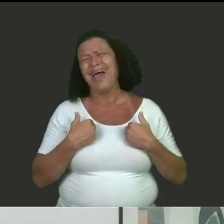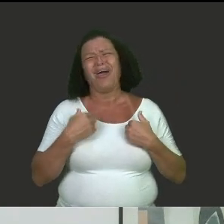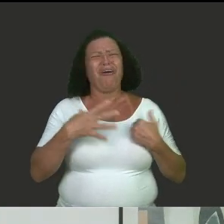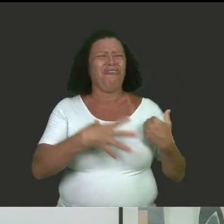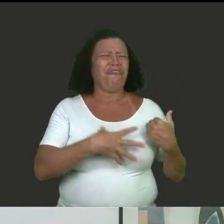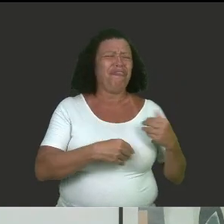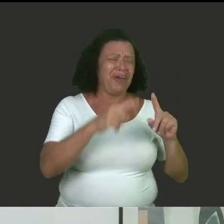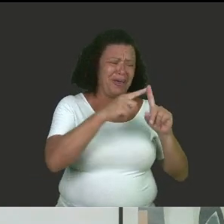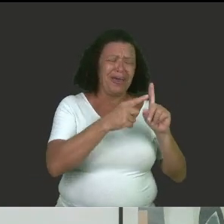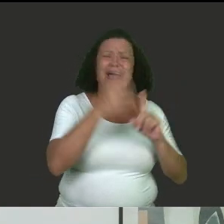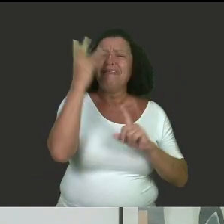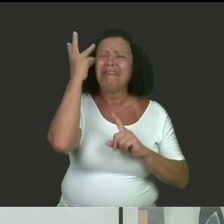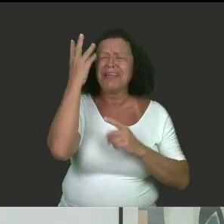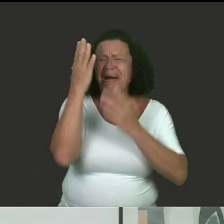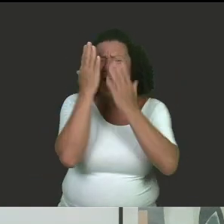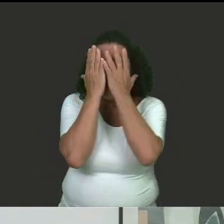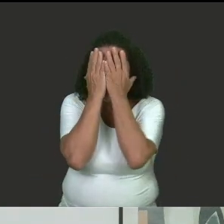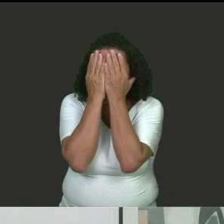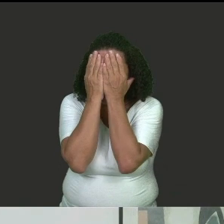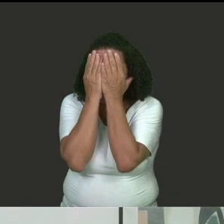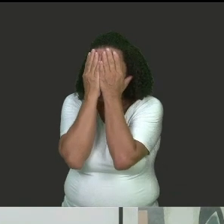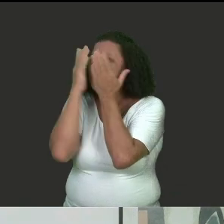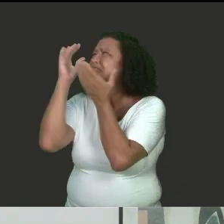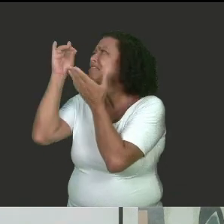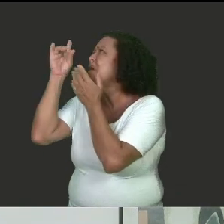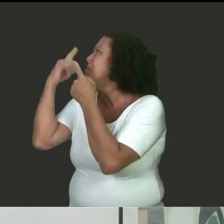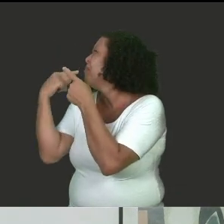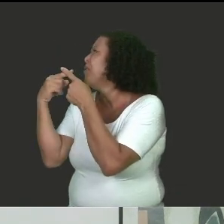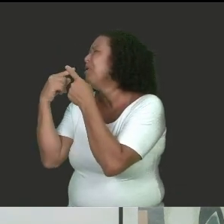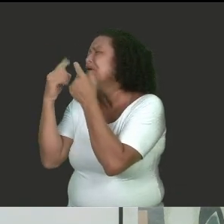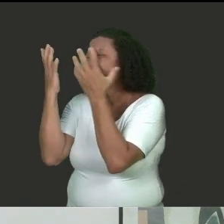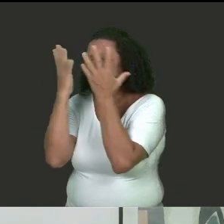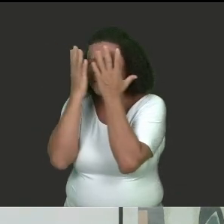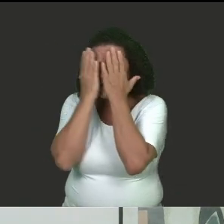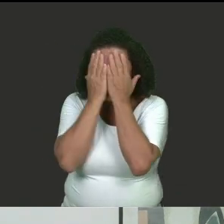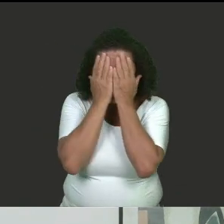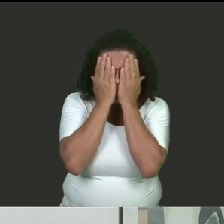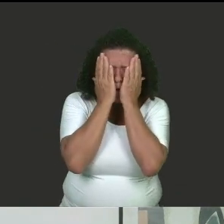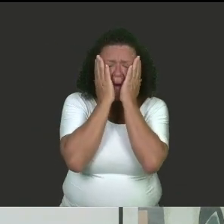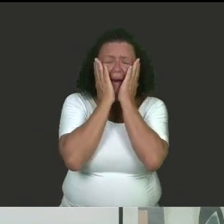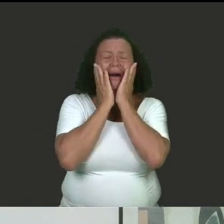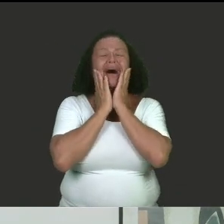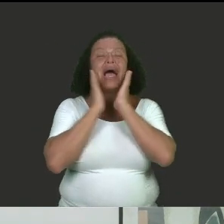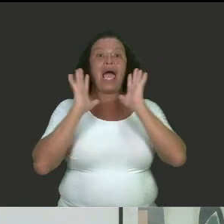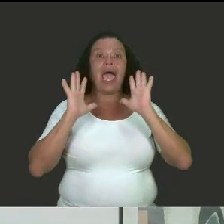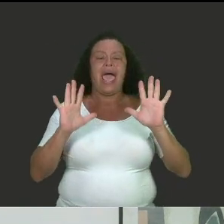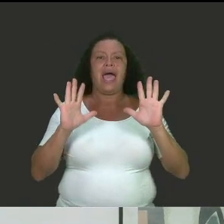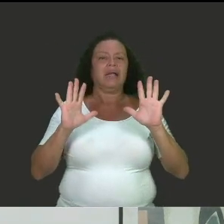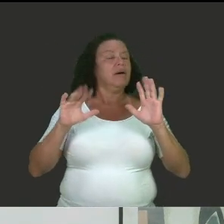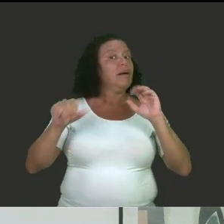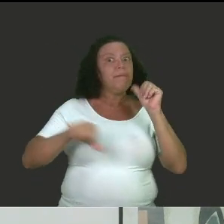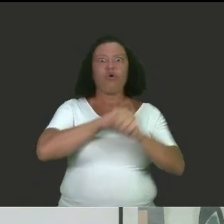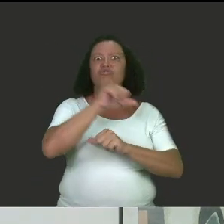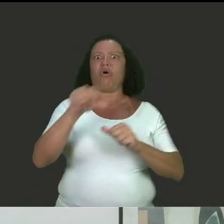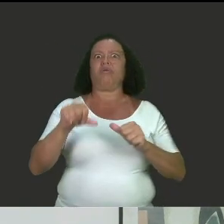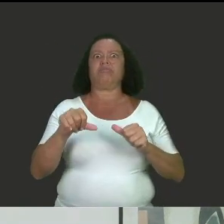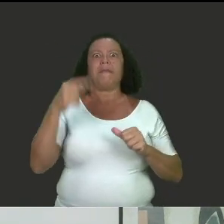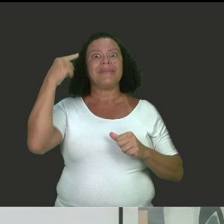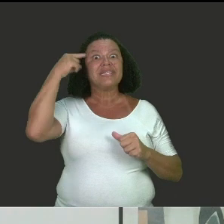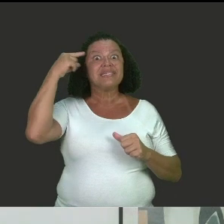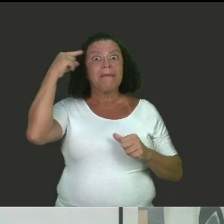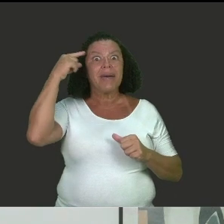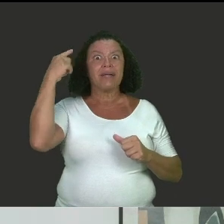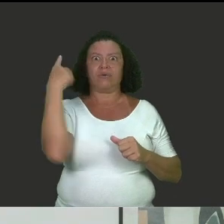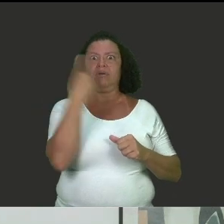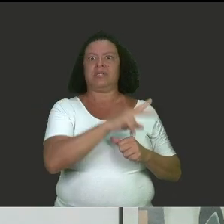comigo? Por que Deus fez isso para mim? Por que eu tenho que passar por isso? Ela saiu da condição de vítima e ela